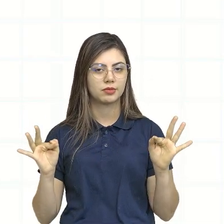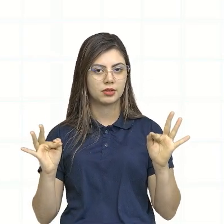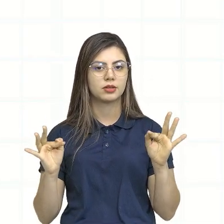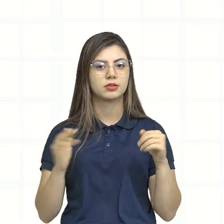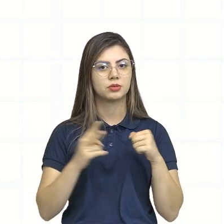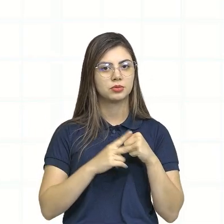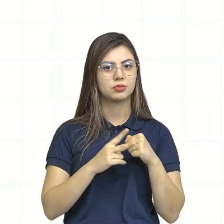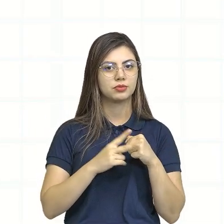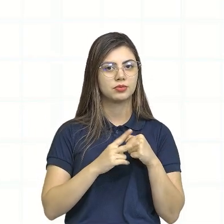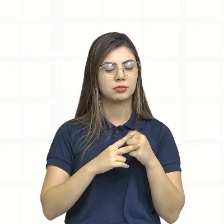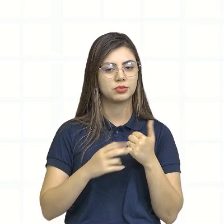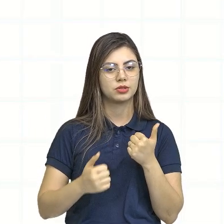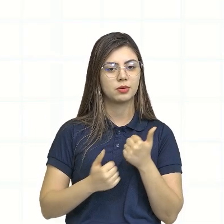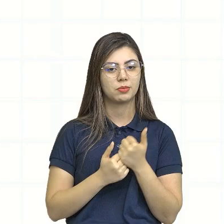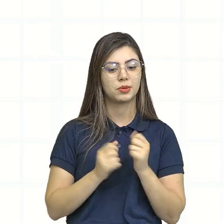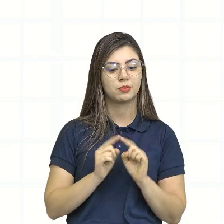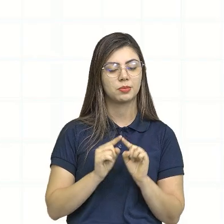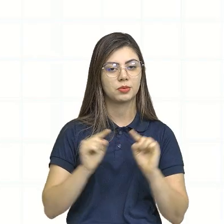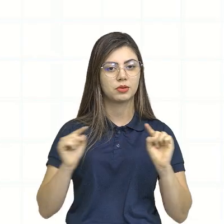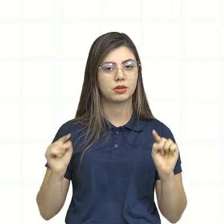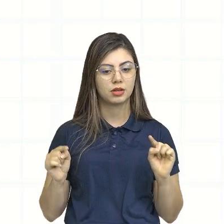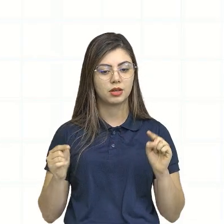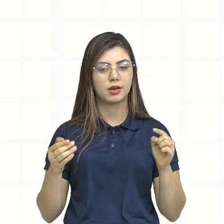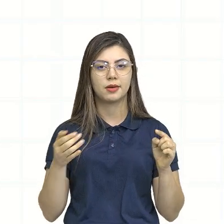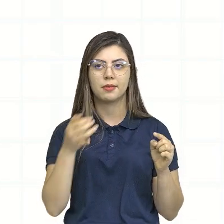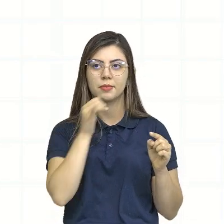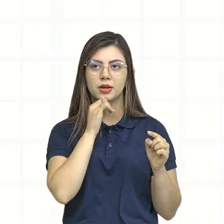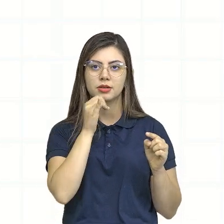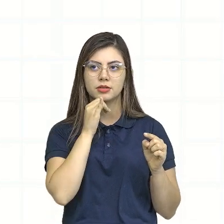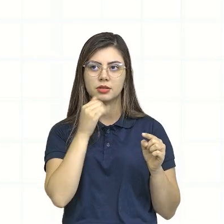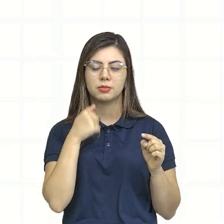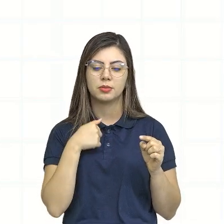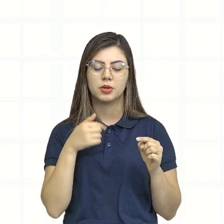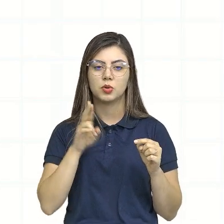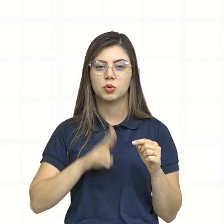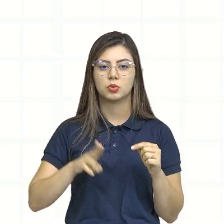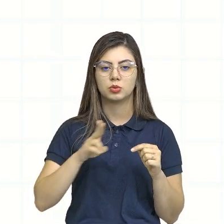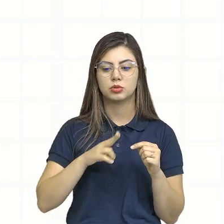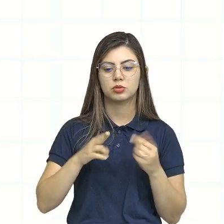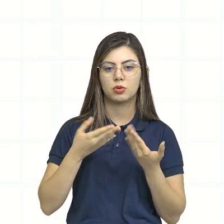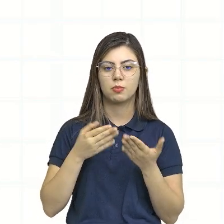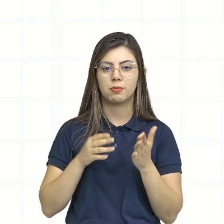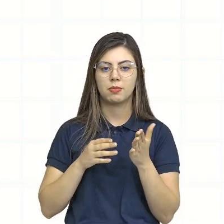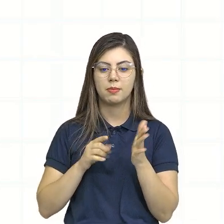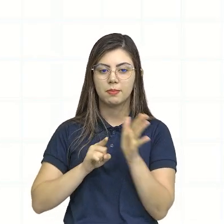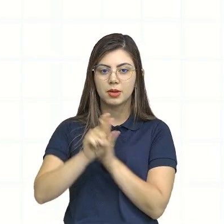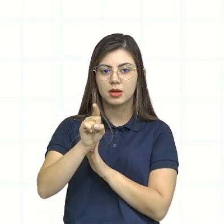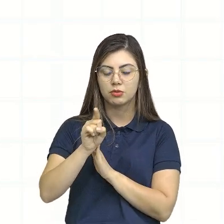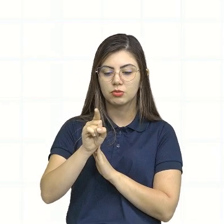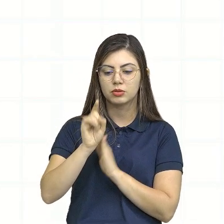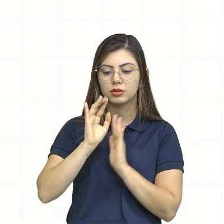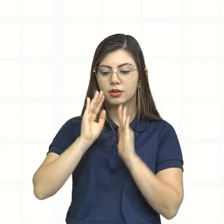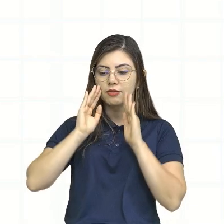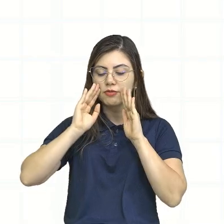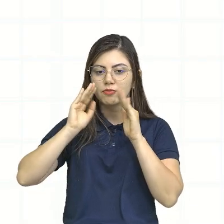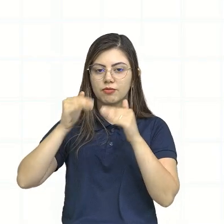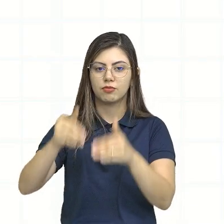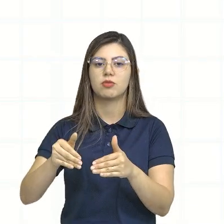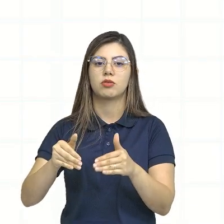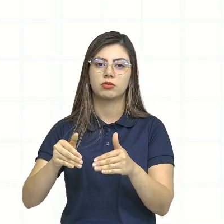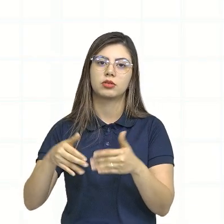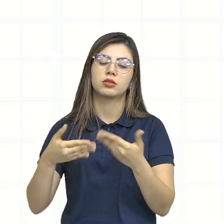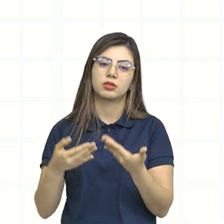auxiliar. Quando eu vou fazer uma pergunta específica em que eu vou utilizar o who, que é quem, what, que é o que ou